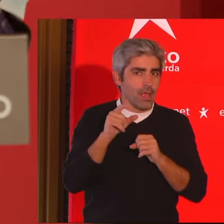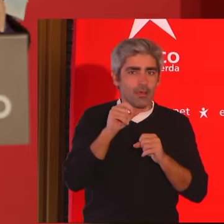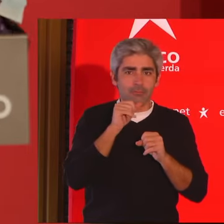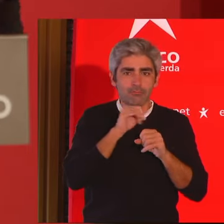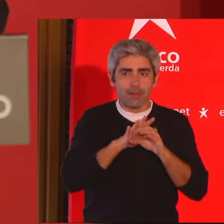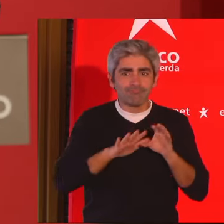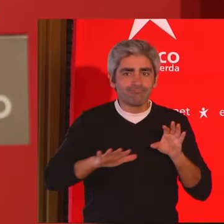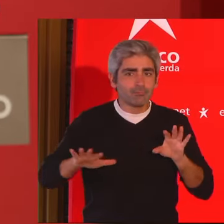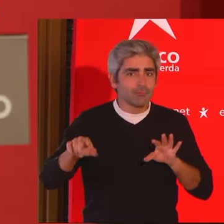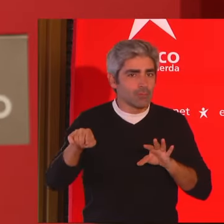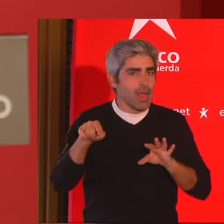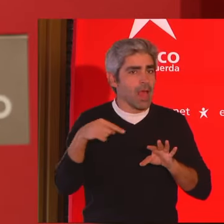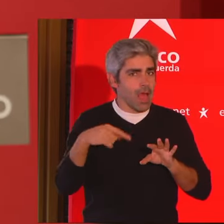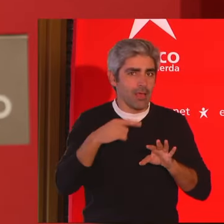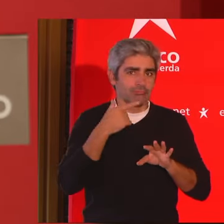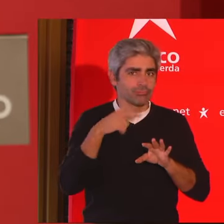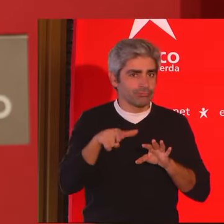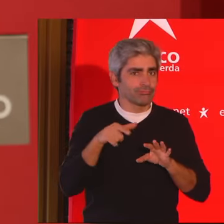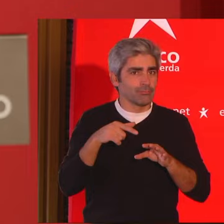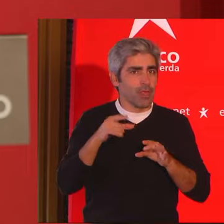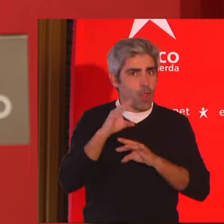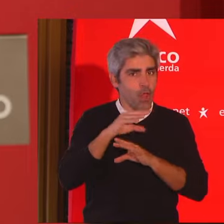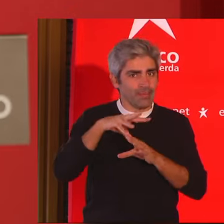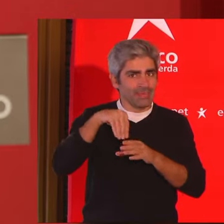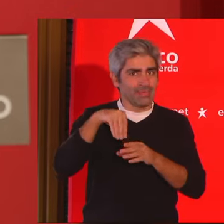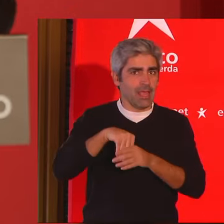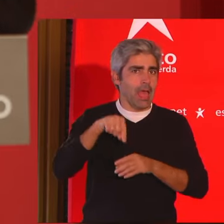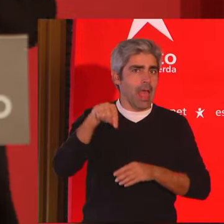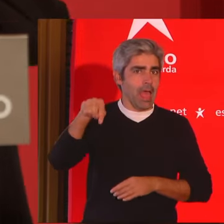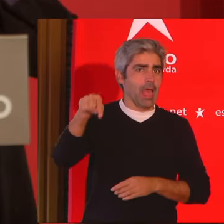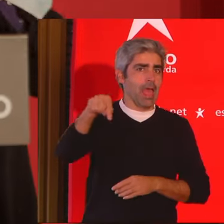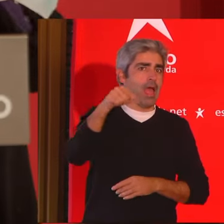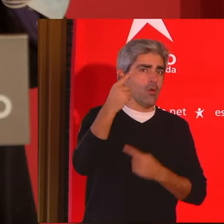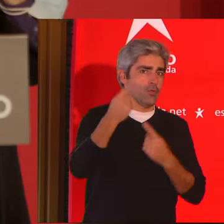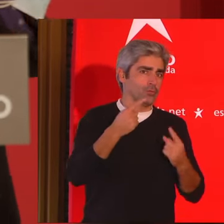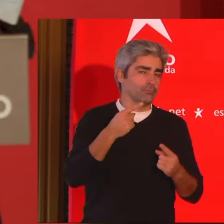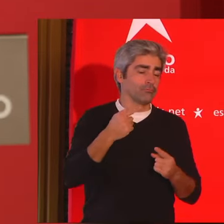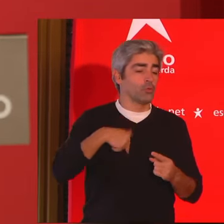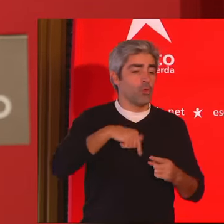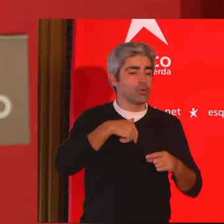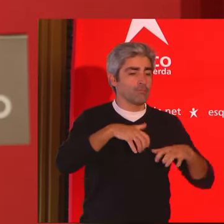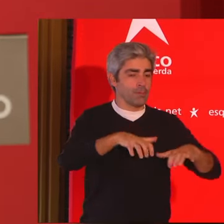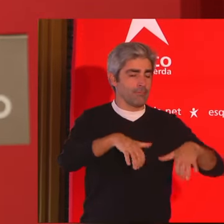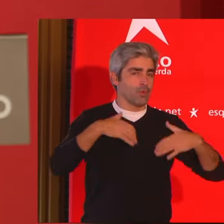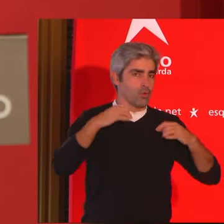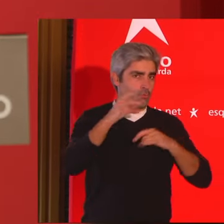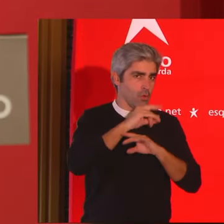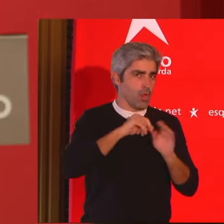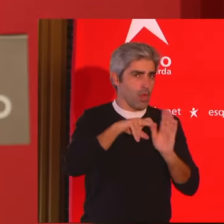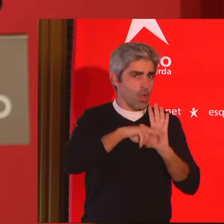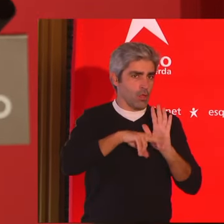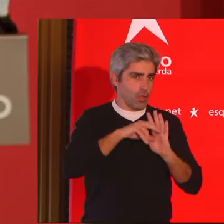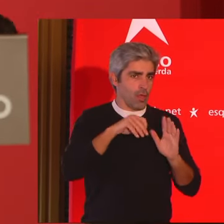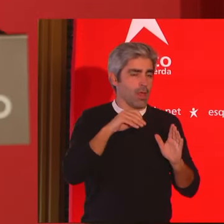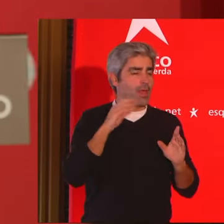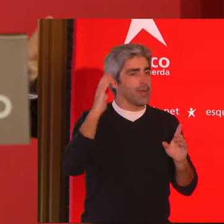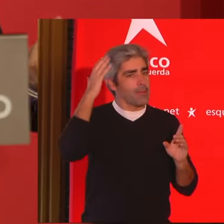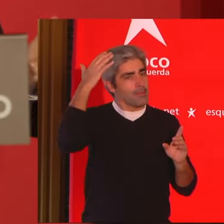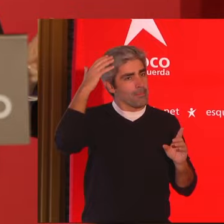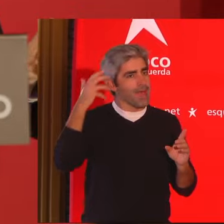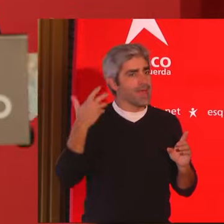Pacífico, estão de facto na própria Europa. E isso foi o que nós no Parlamento Europeu, nos relatórios que a Marisa já